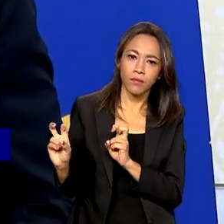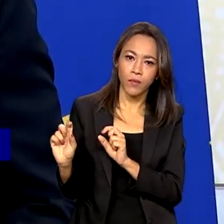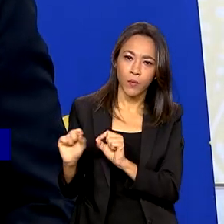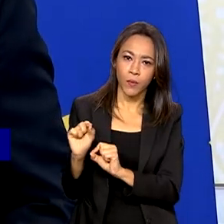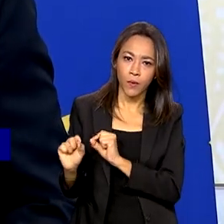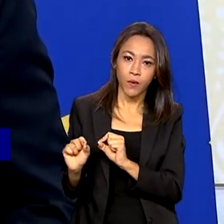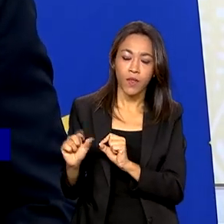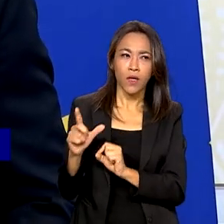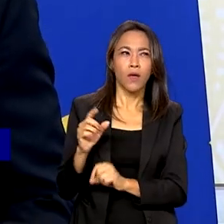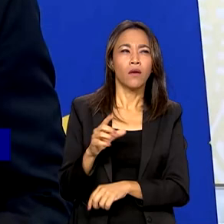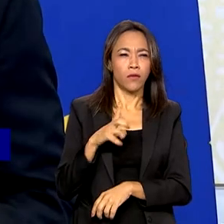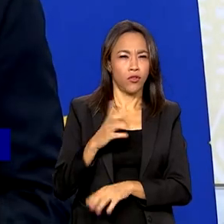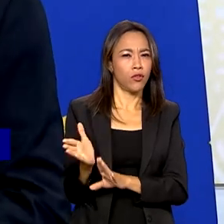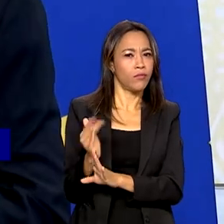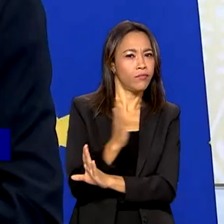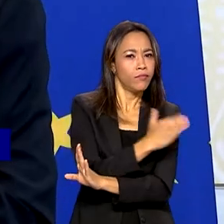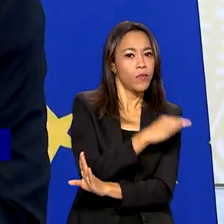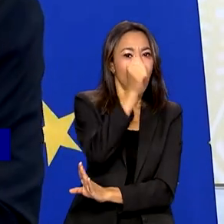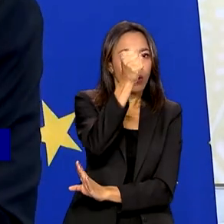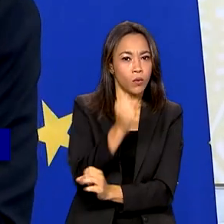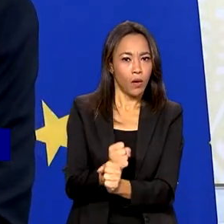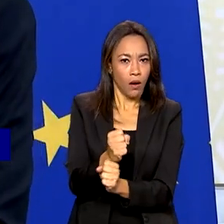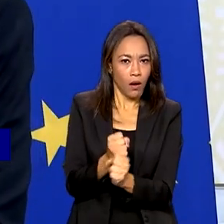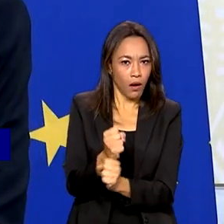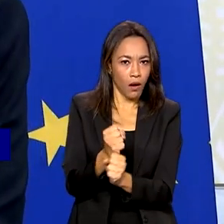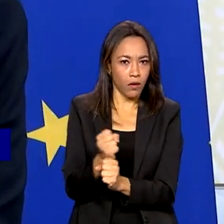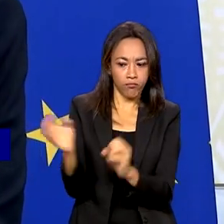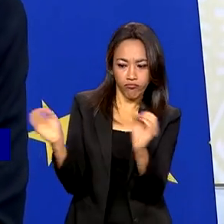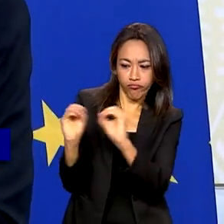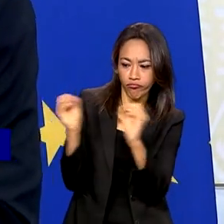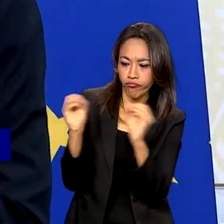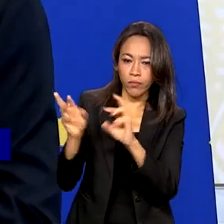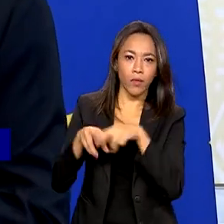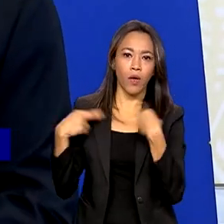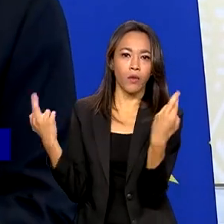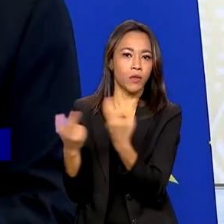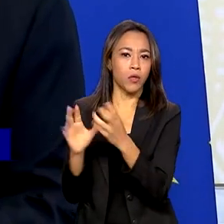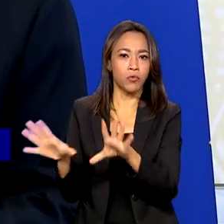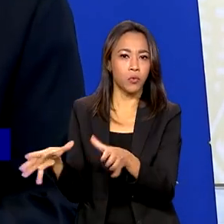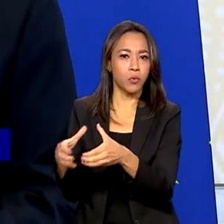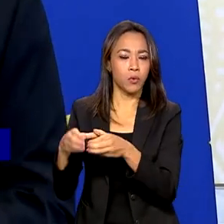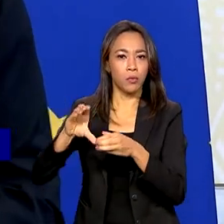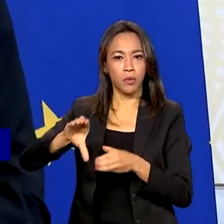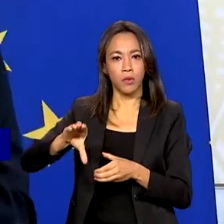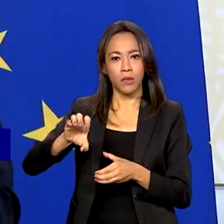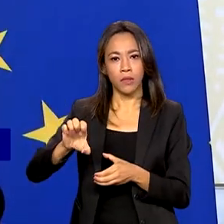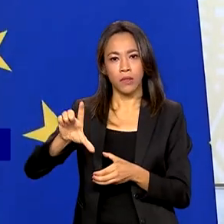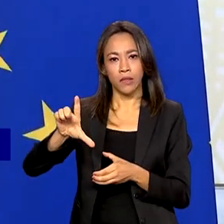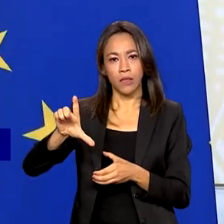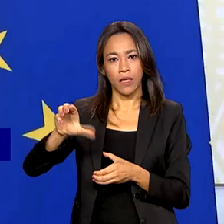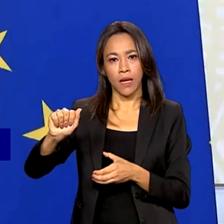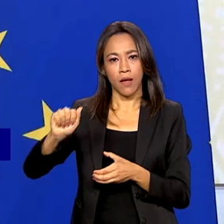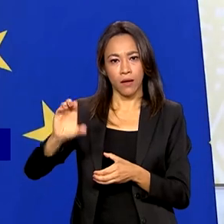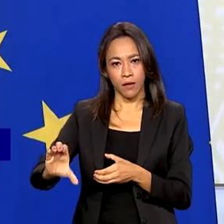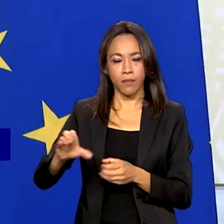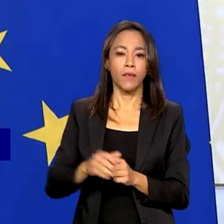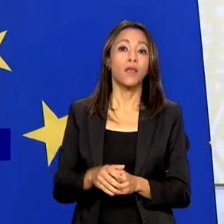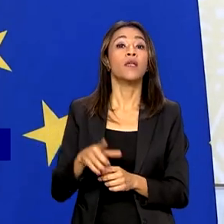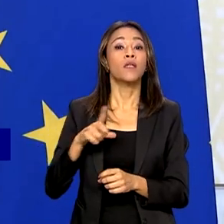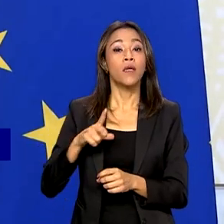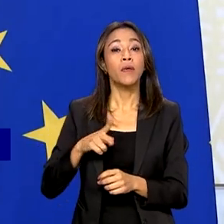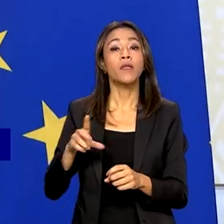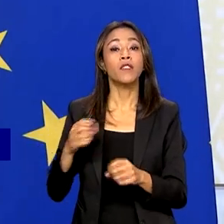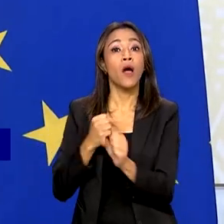Havia 8 anos que não havia reunião da CELAC. E havia muitos anos que o